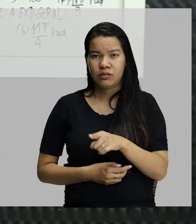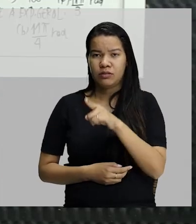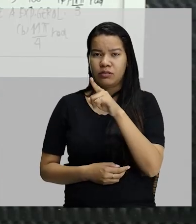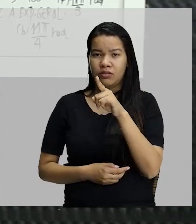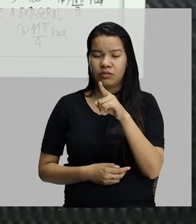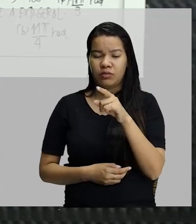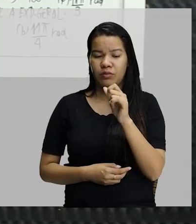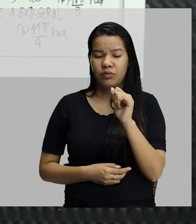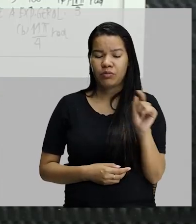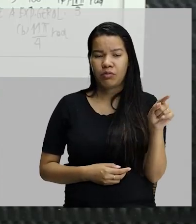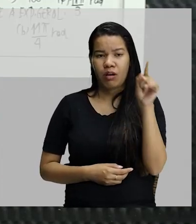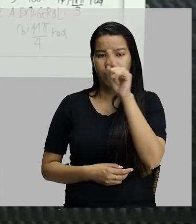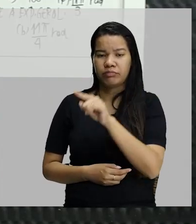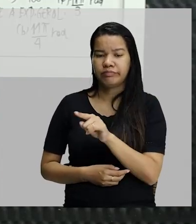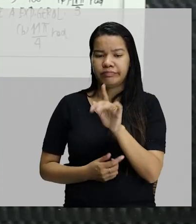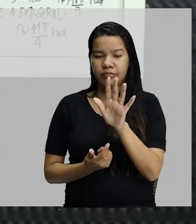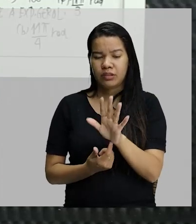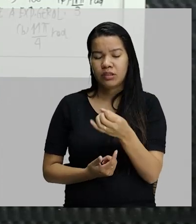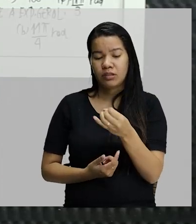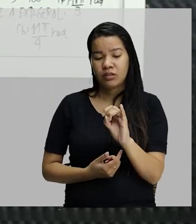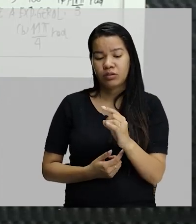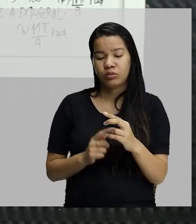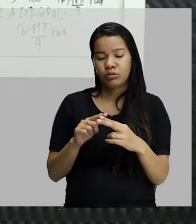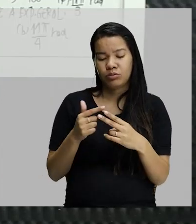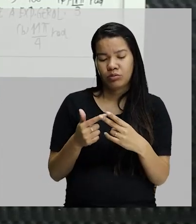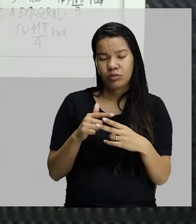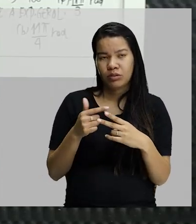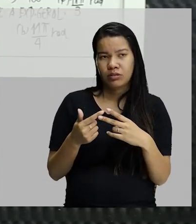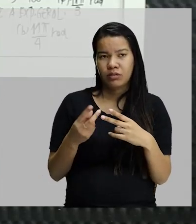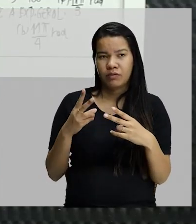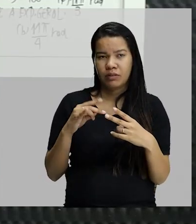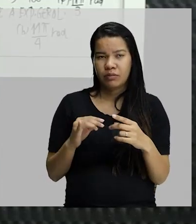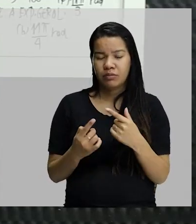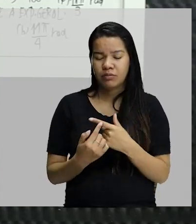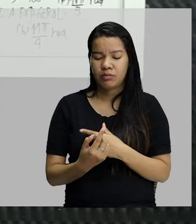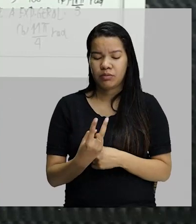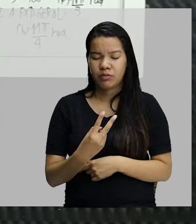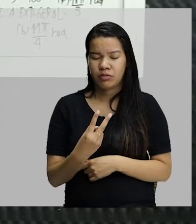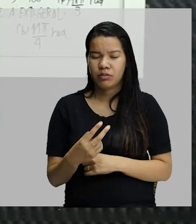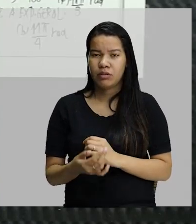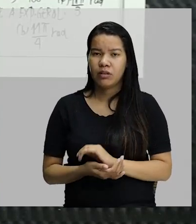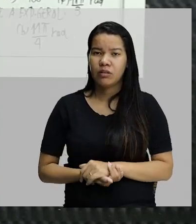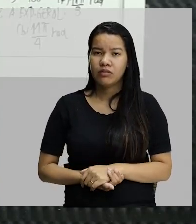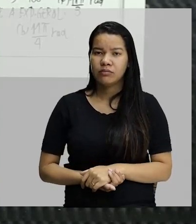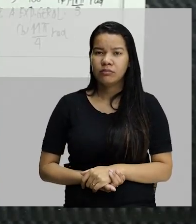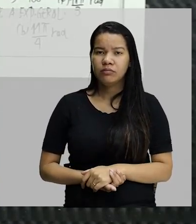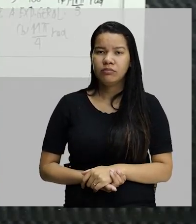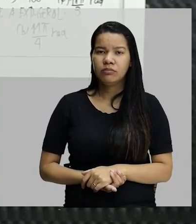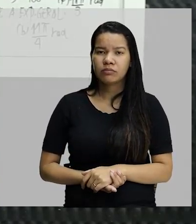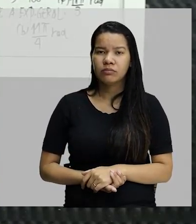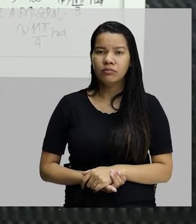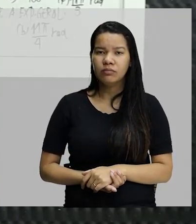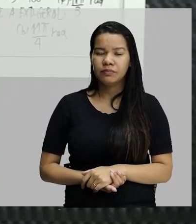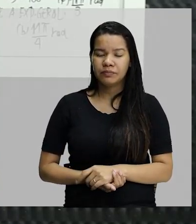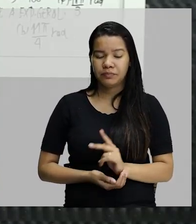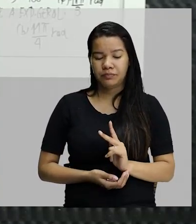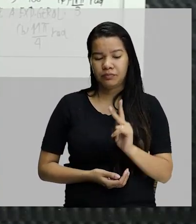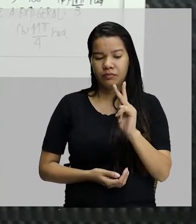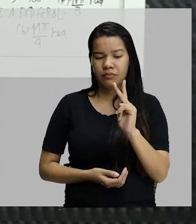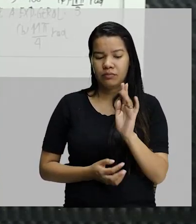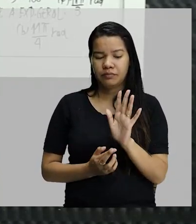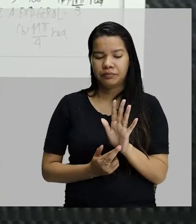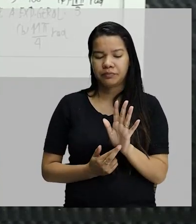esse arco deu. Se esse arco deu 2 voltas, então você multiplica aqui por 2. Tá? Então, esse K ele